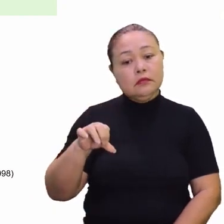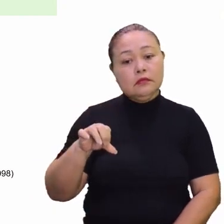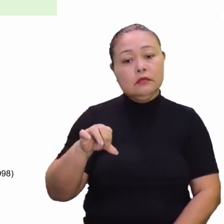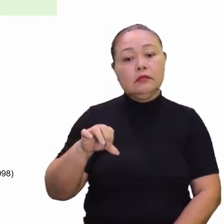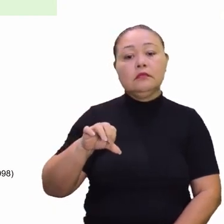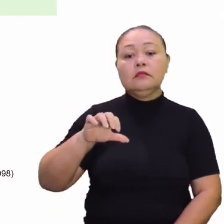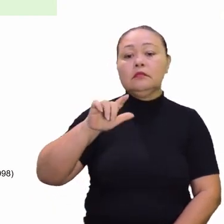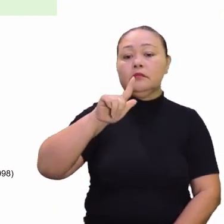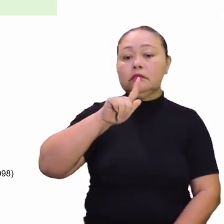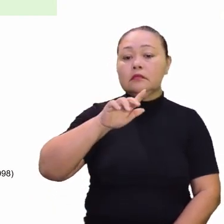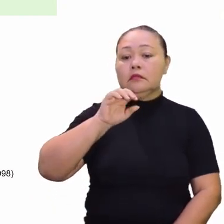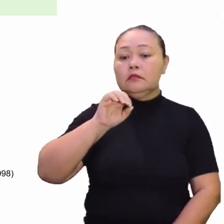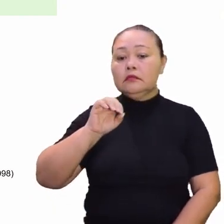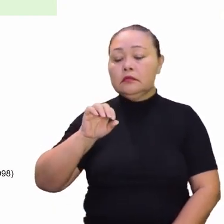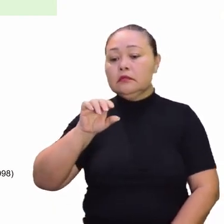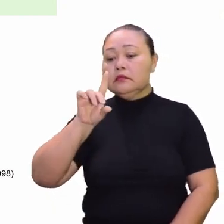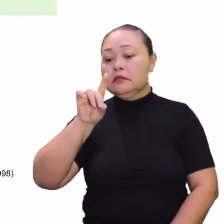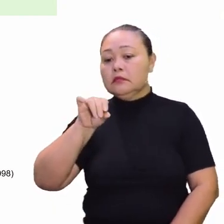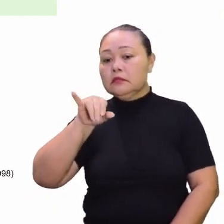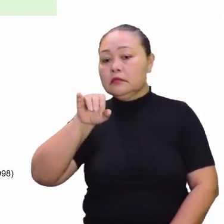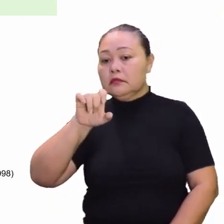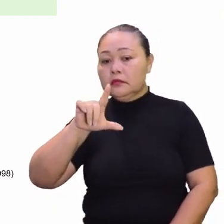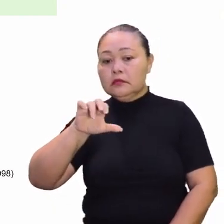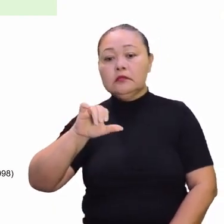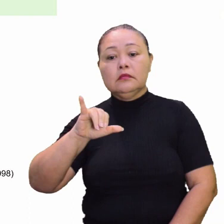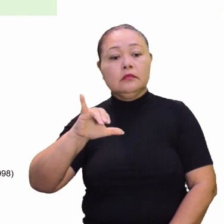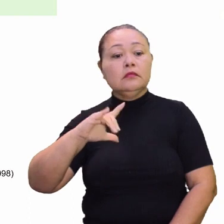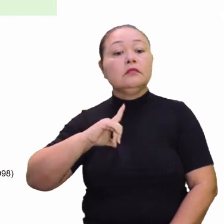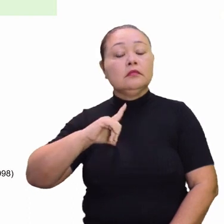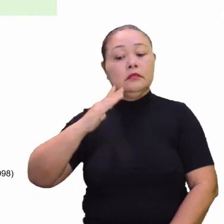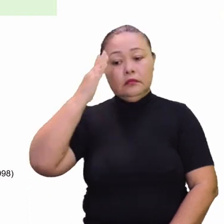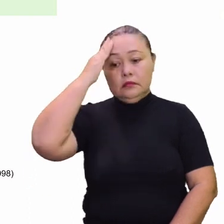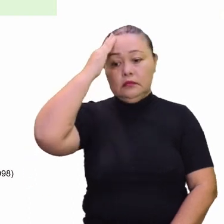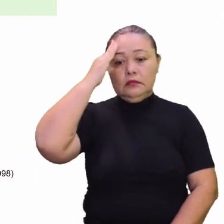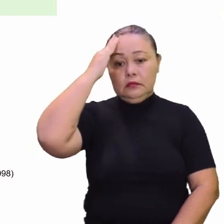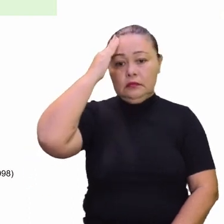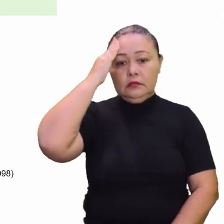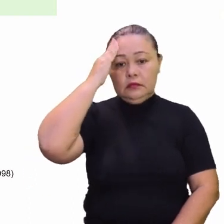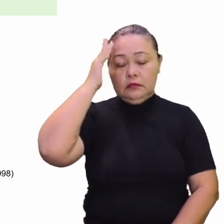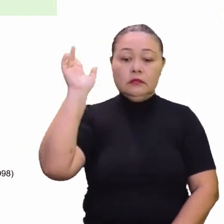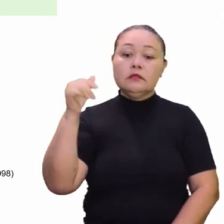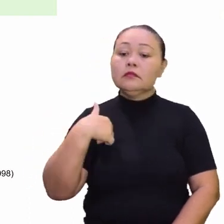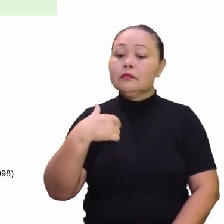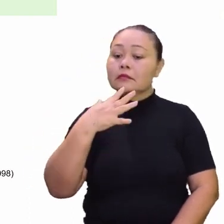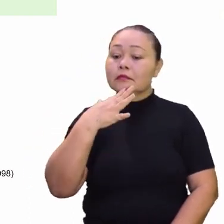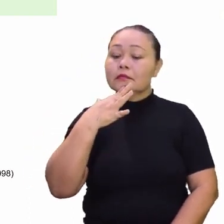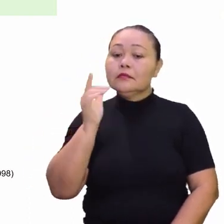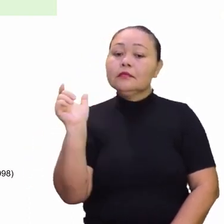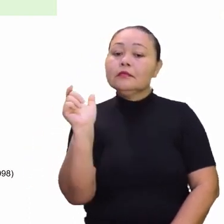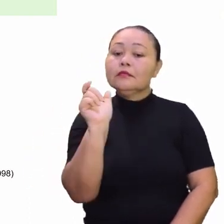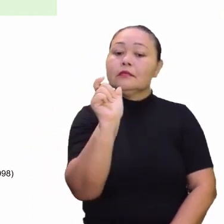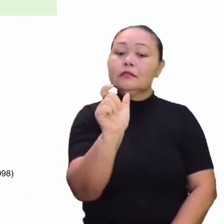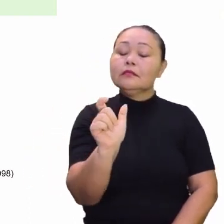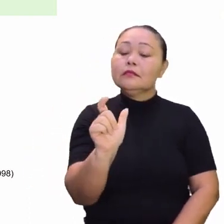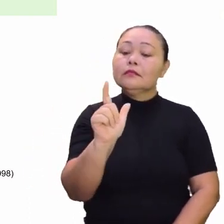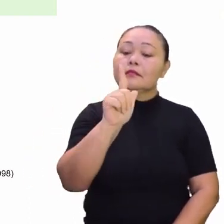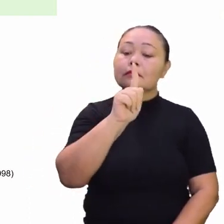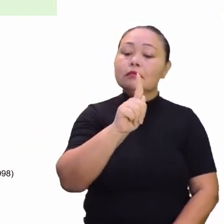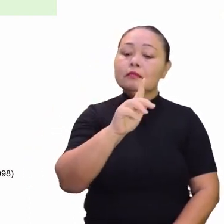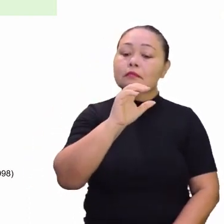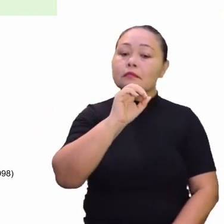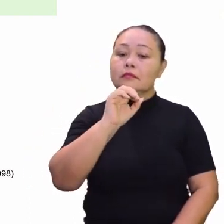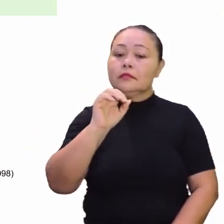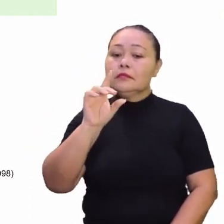Charles Goodyear, que é uma marca de pneu, né, professor Jorge? Também, aí os nossos queridos alunos vão saber de onde vem essa marca